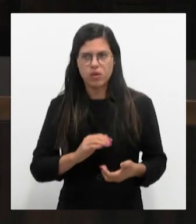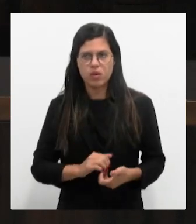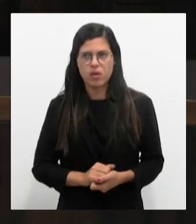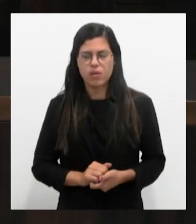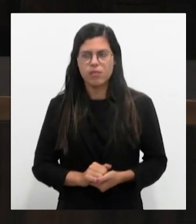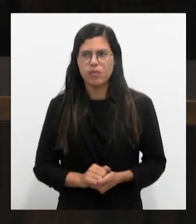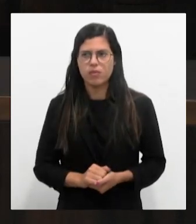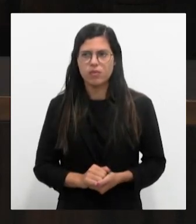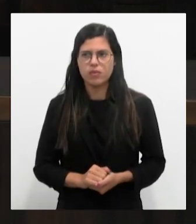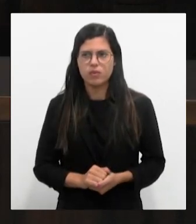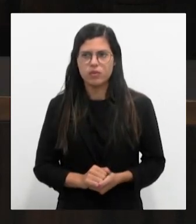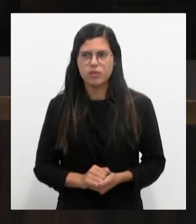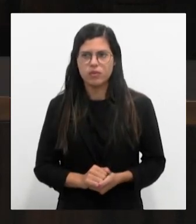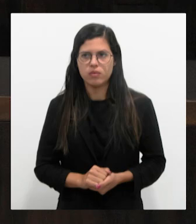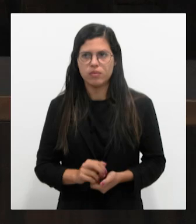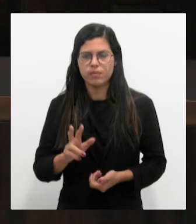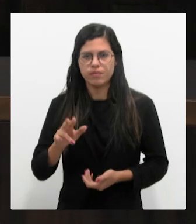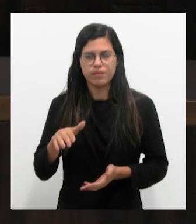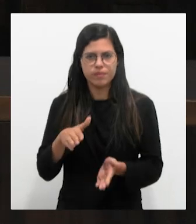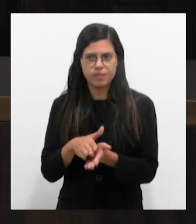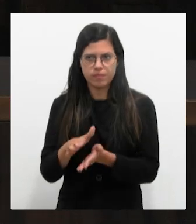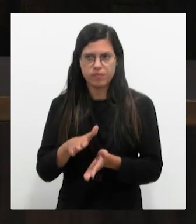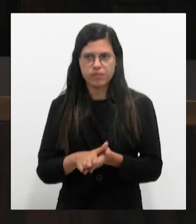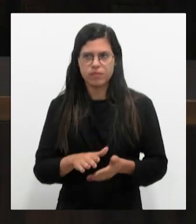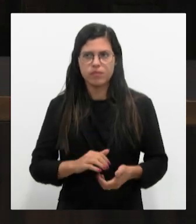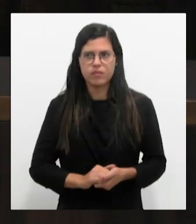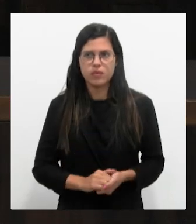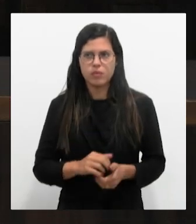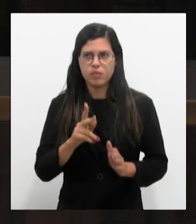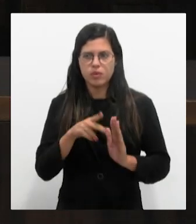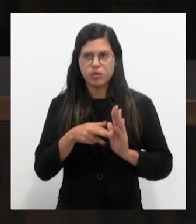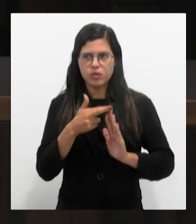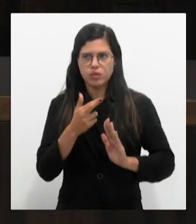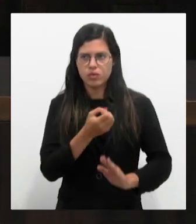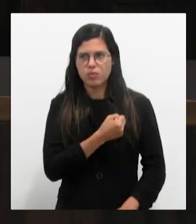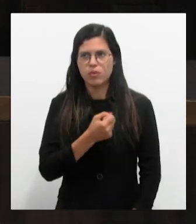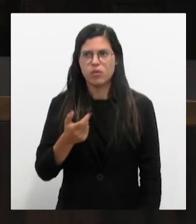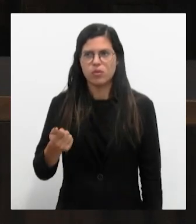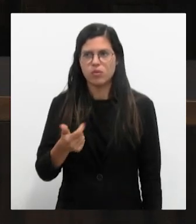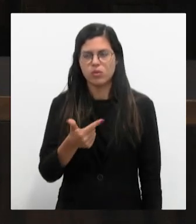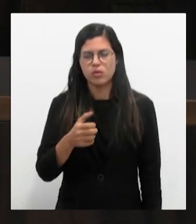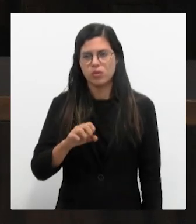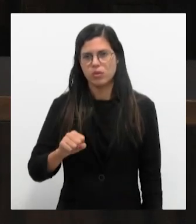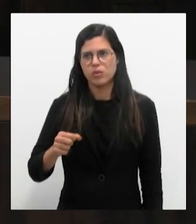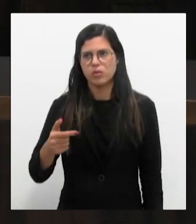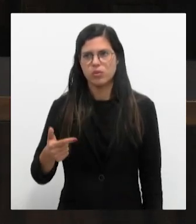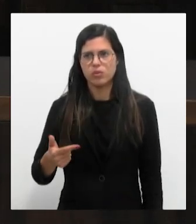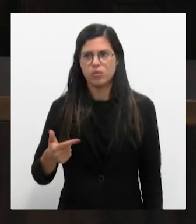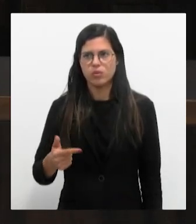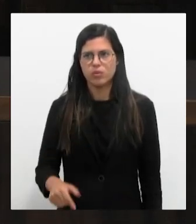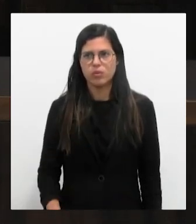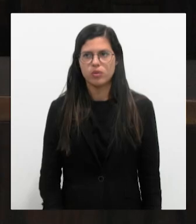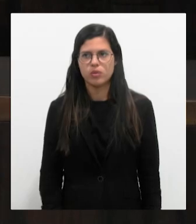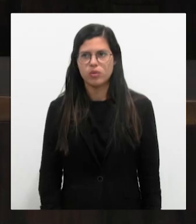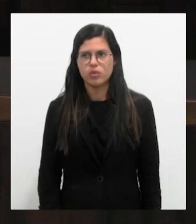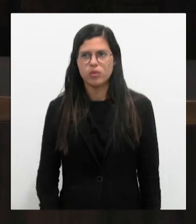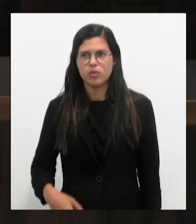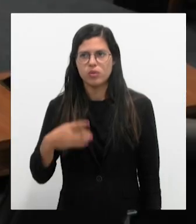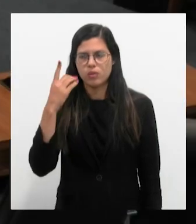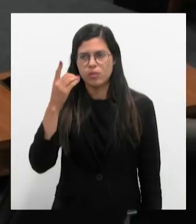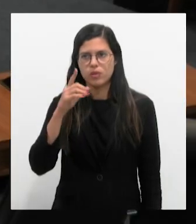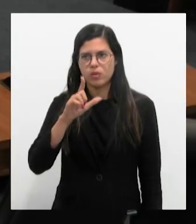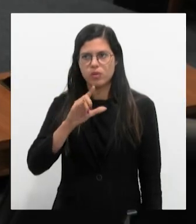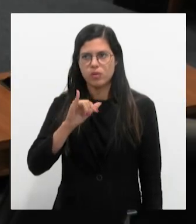estão. Aprovado, vai à promulgação. Projeto de resolução número 1282. Presidente. Deputada